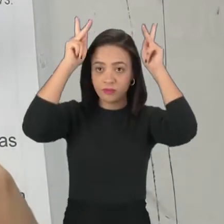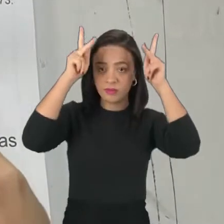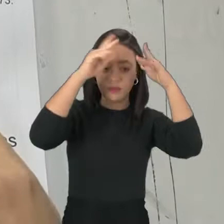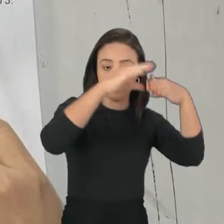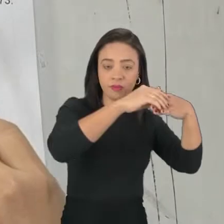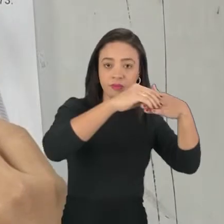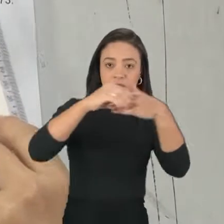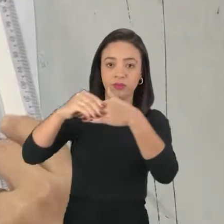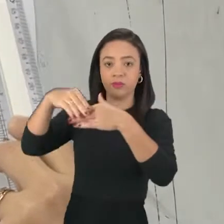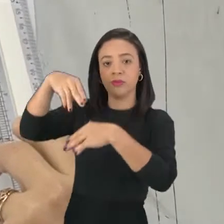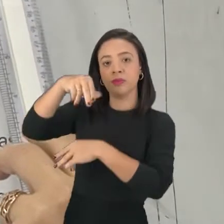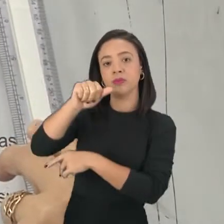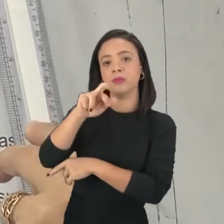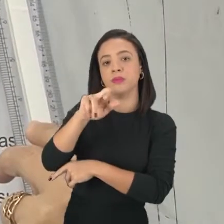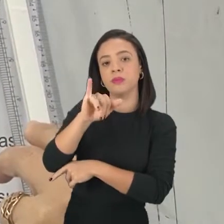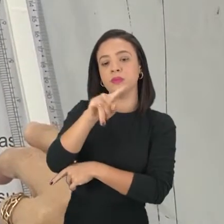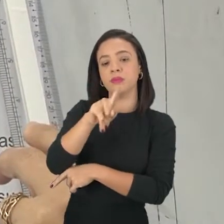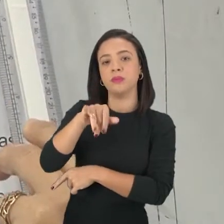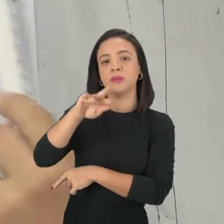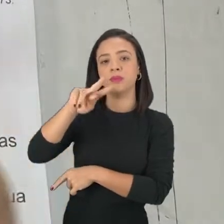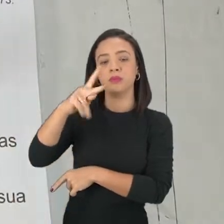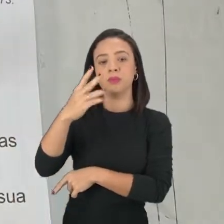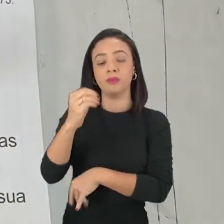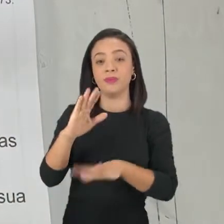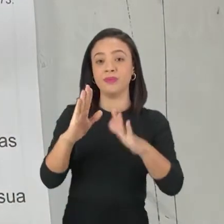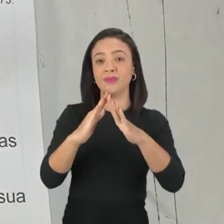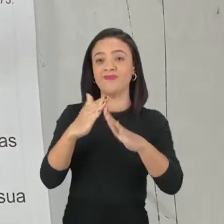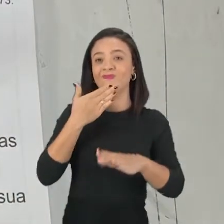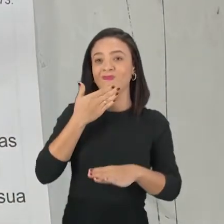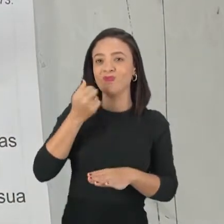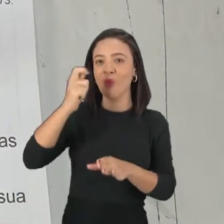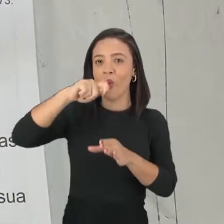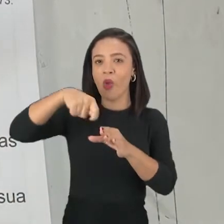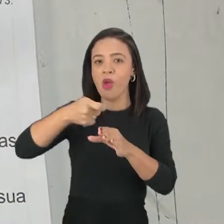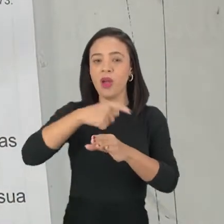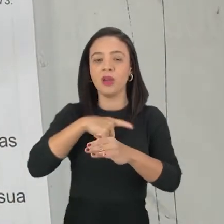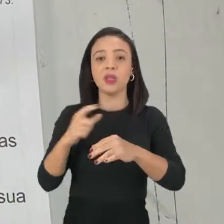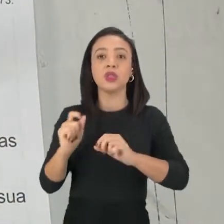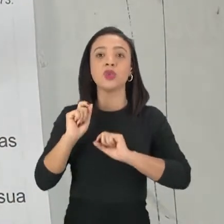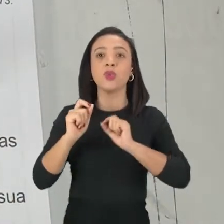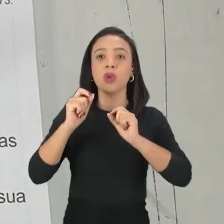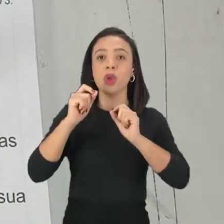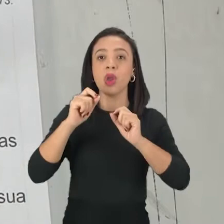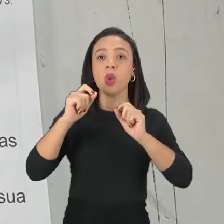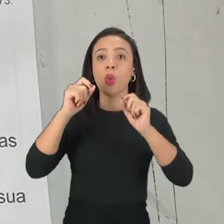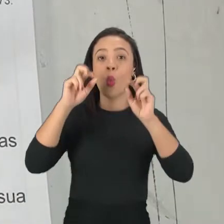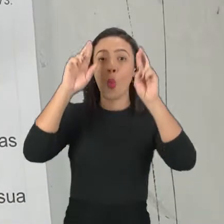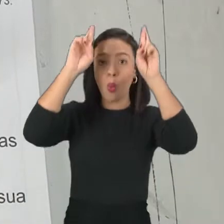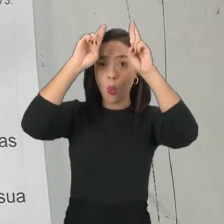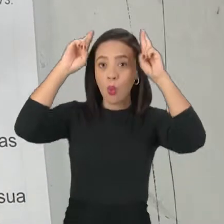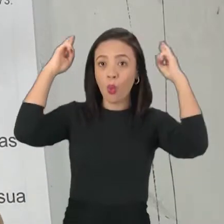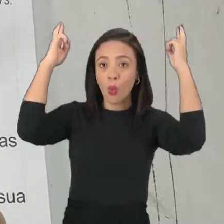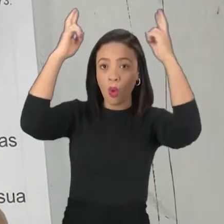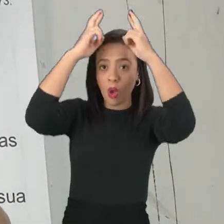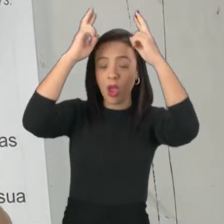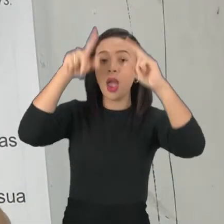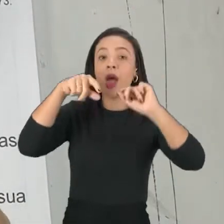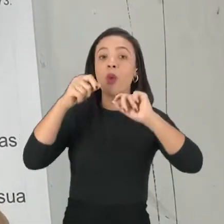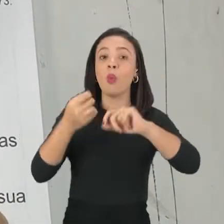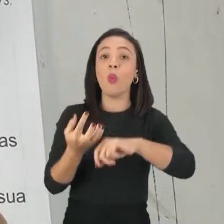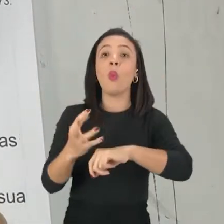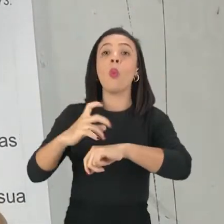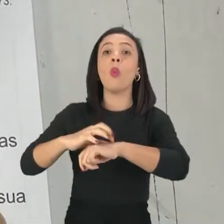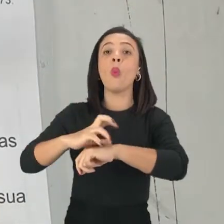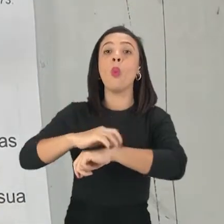Narizinho a casa da melhor costureira do reino era uma aranha de parir que saber fazer vestidos